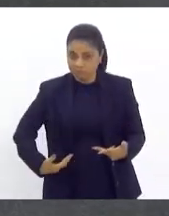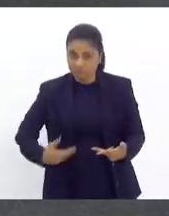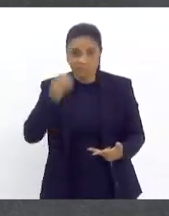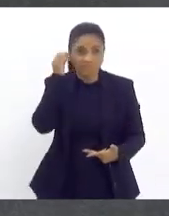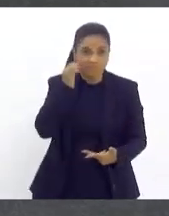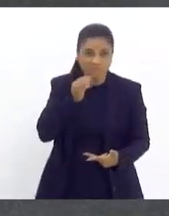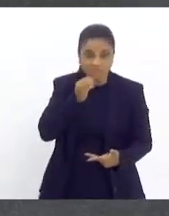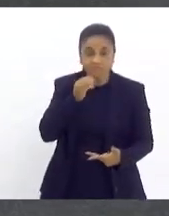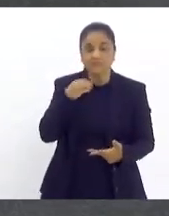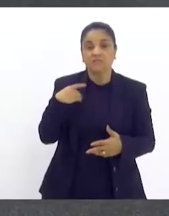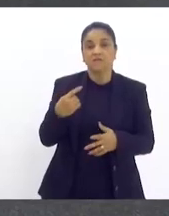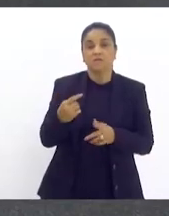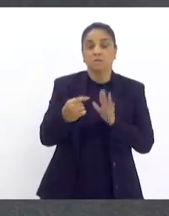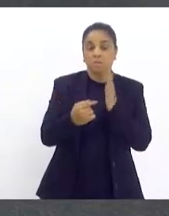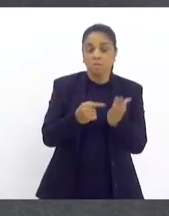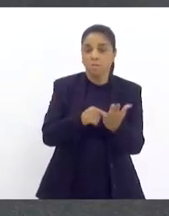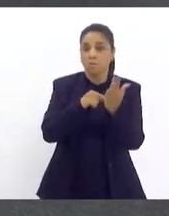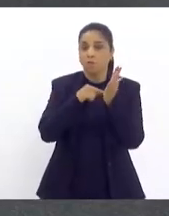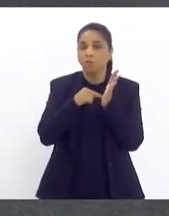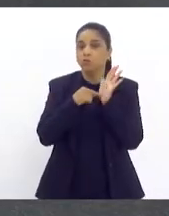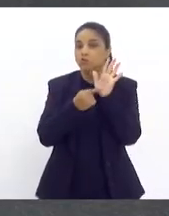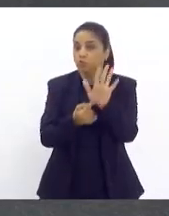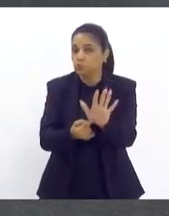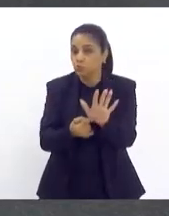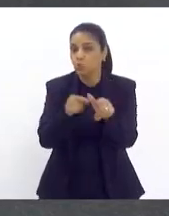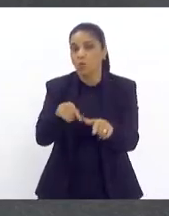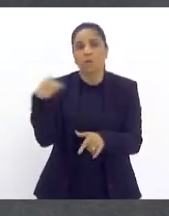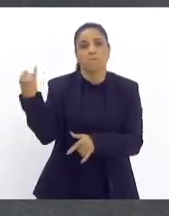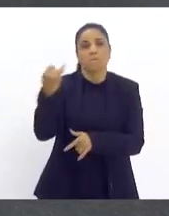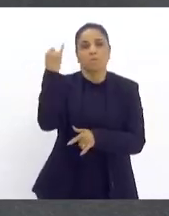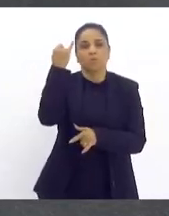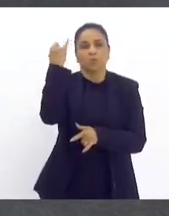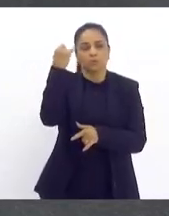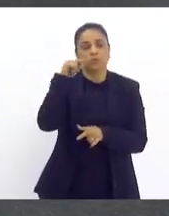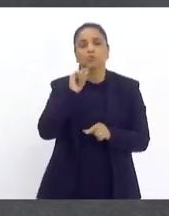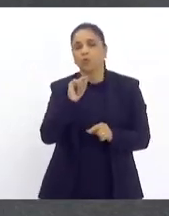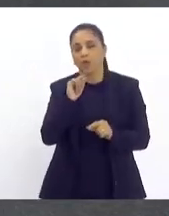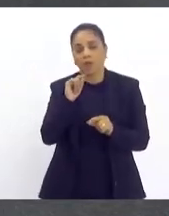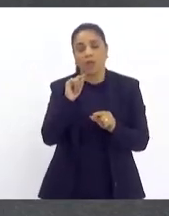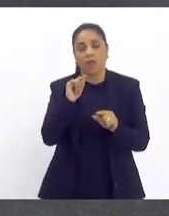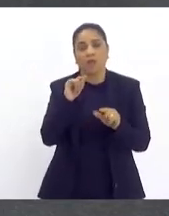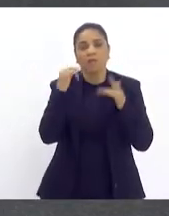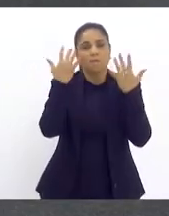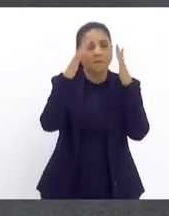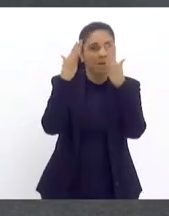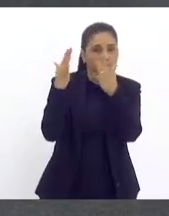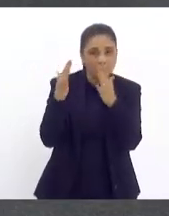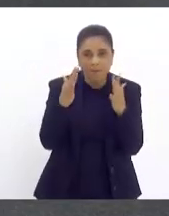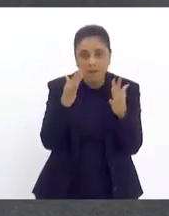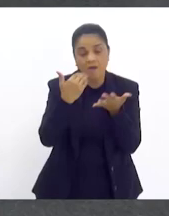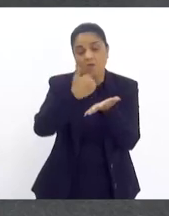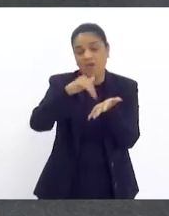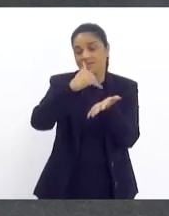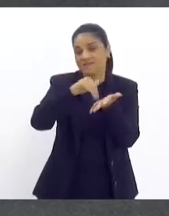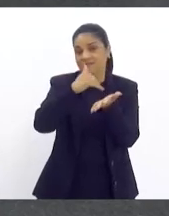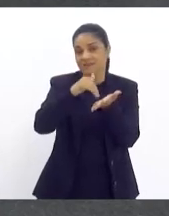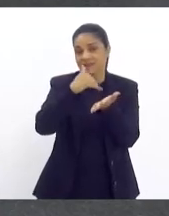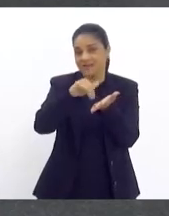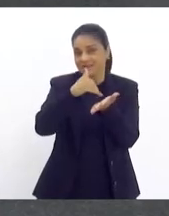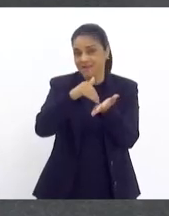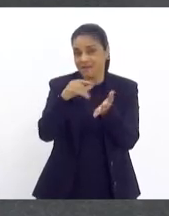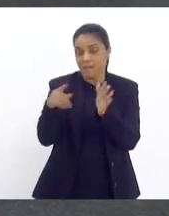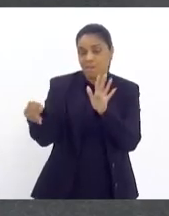muito importante que merece os nossos aplausos que foi a criação da secretaria da mulher mas a gente apresenta